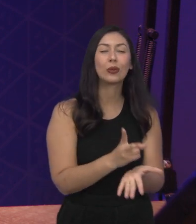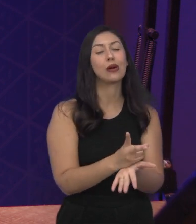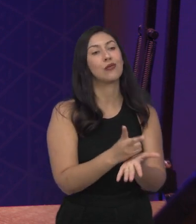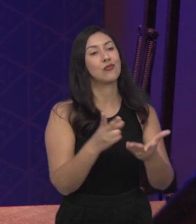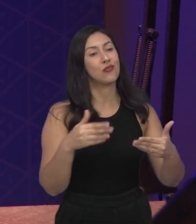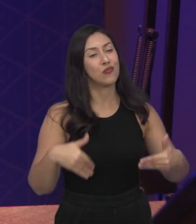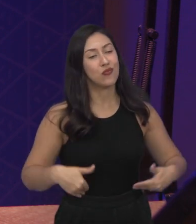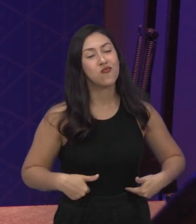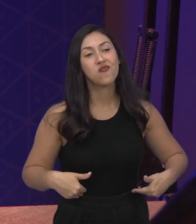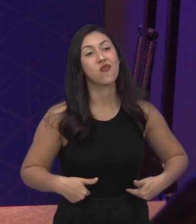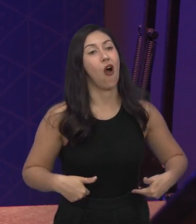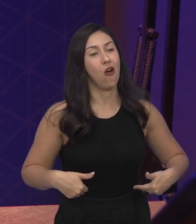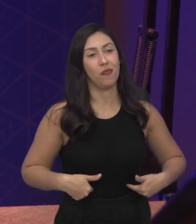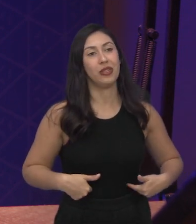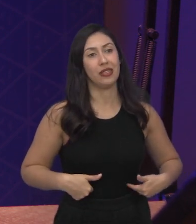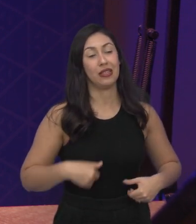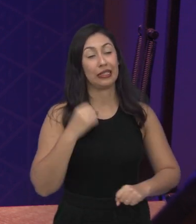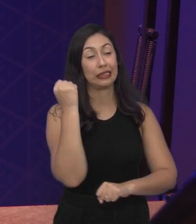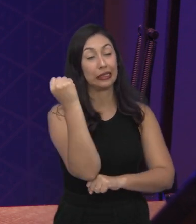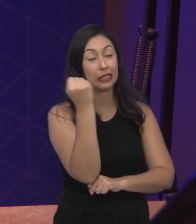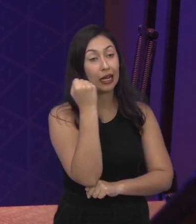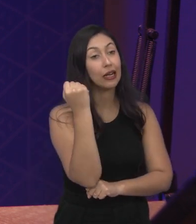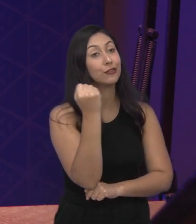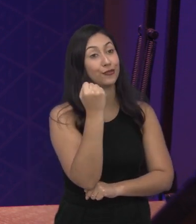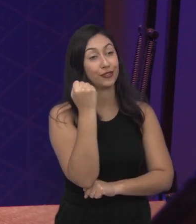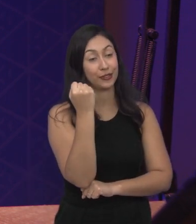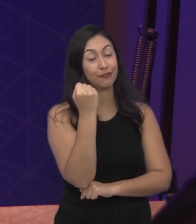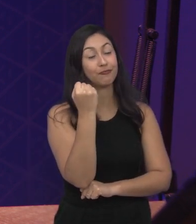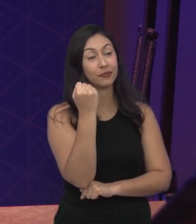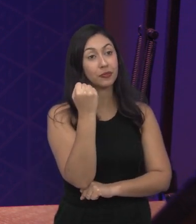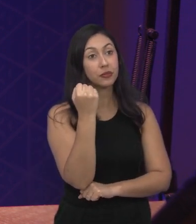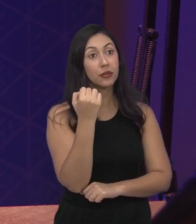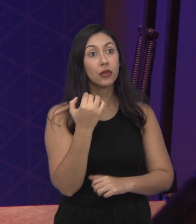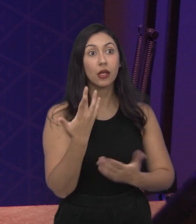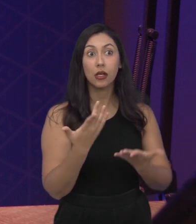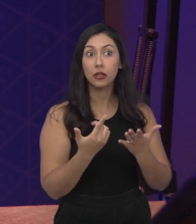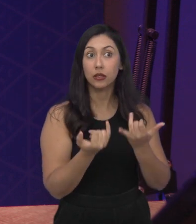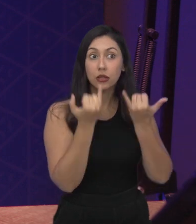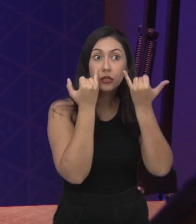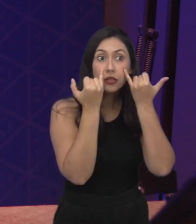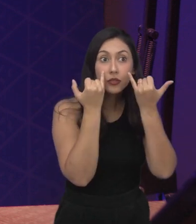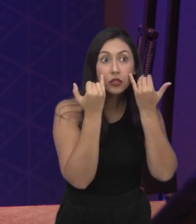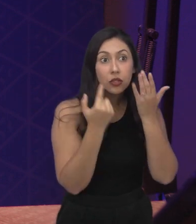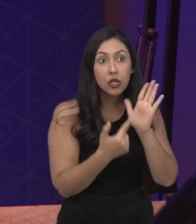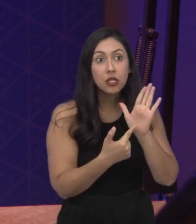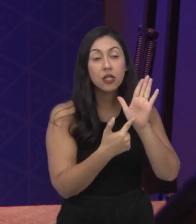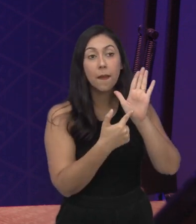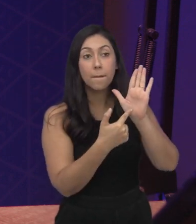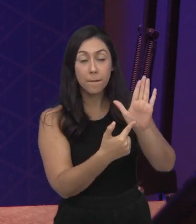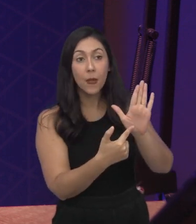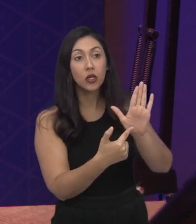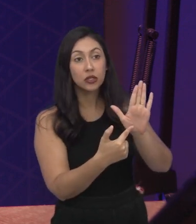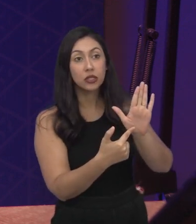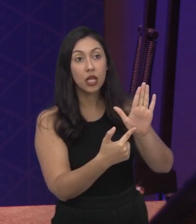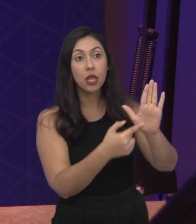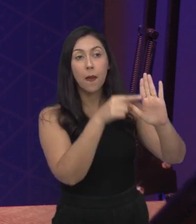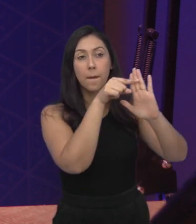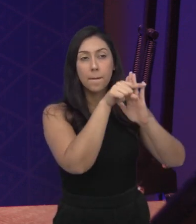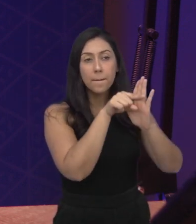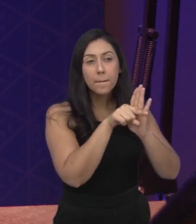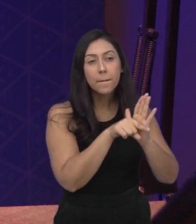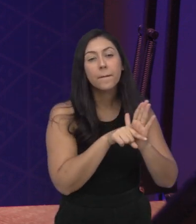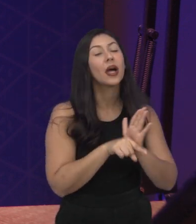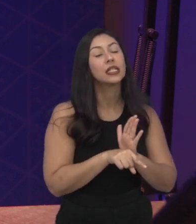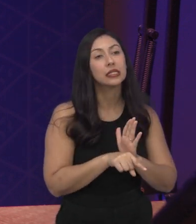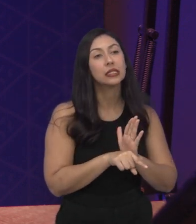situação de insegurança alimentar grave, ou seja, passando mesmo fome. E esses dados, né, são de acordo com a Rede Brasileira